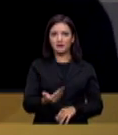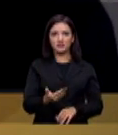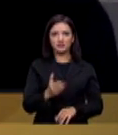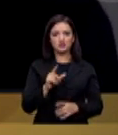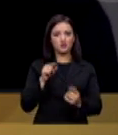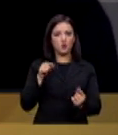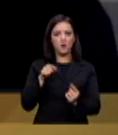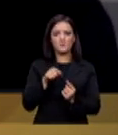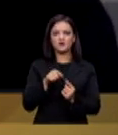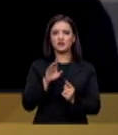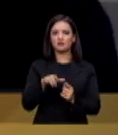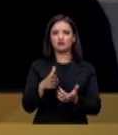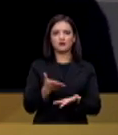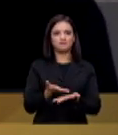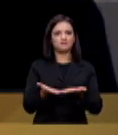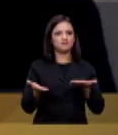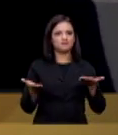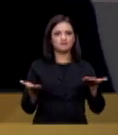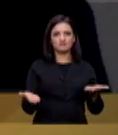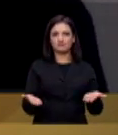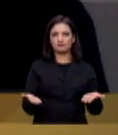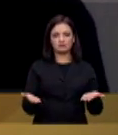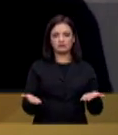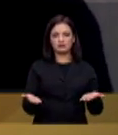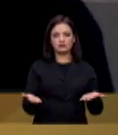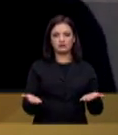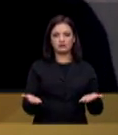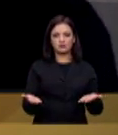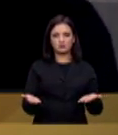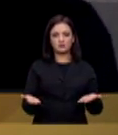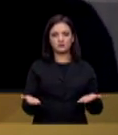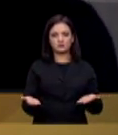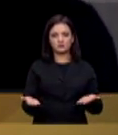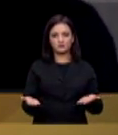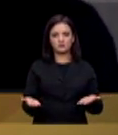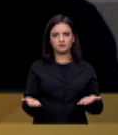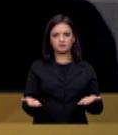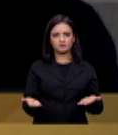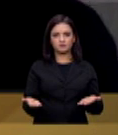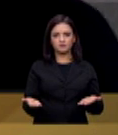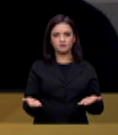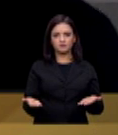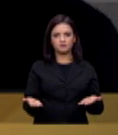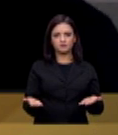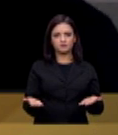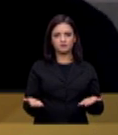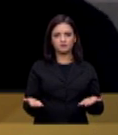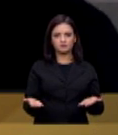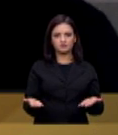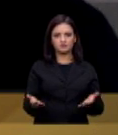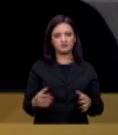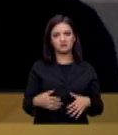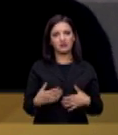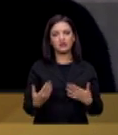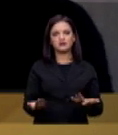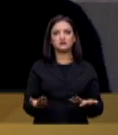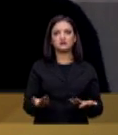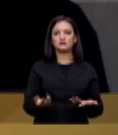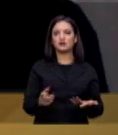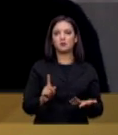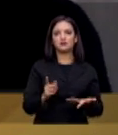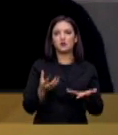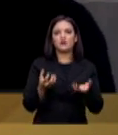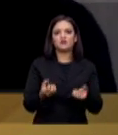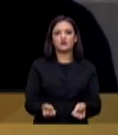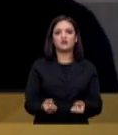a circunstância em face da qual a ação sequer deveria ser conhecida,